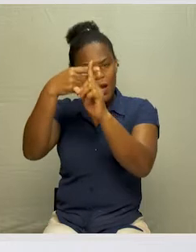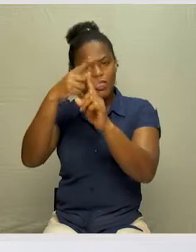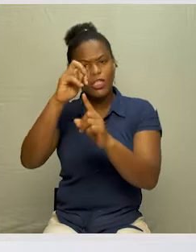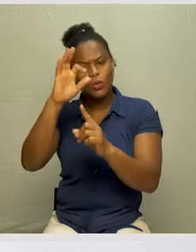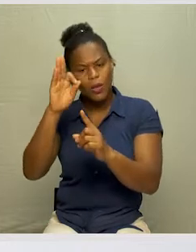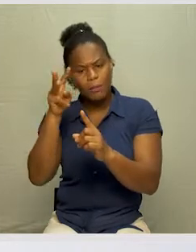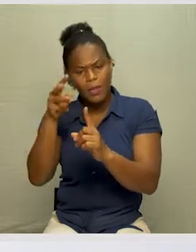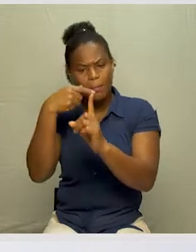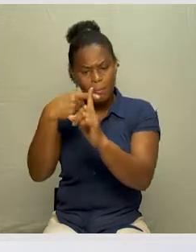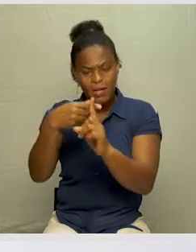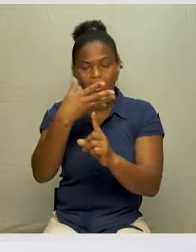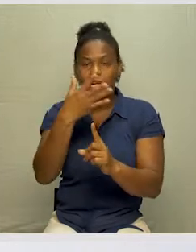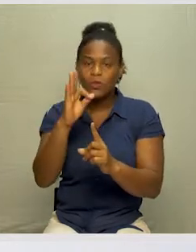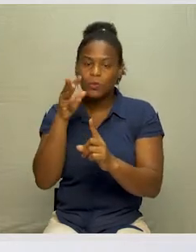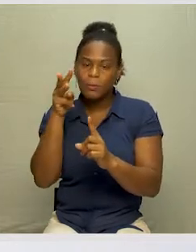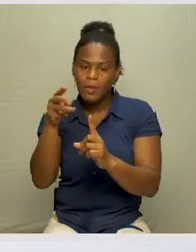dar?